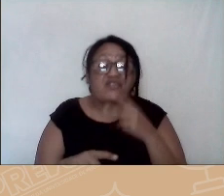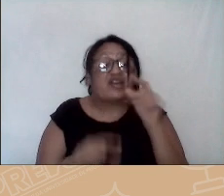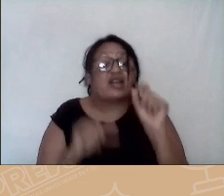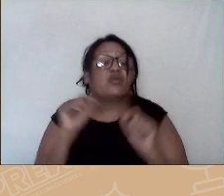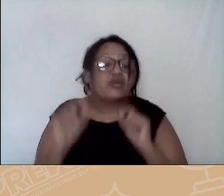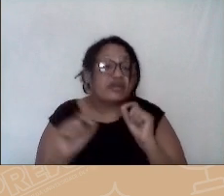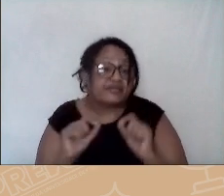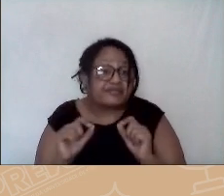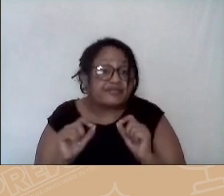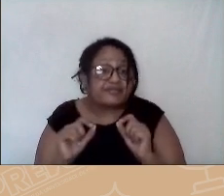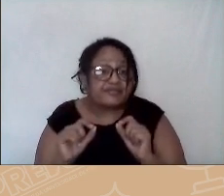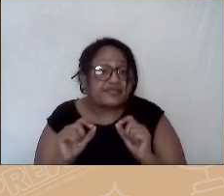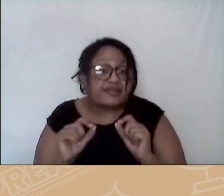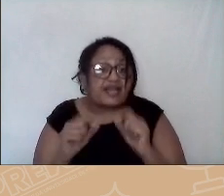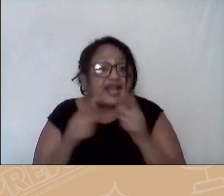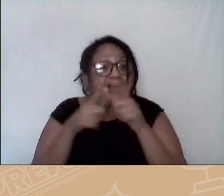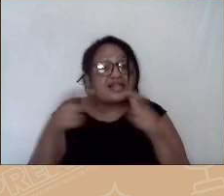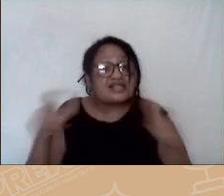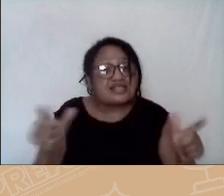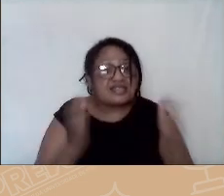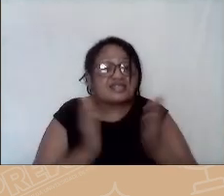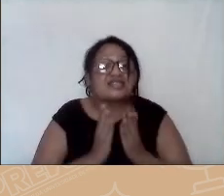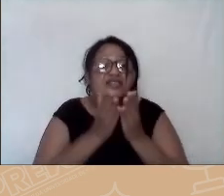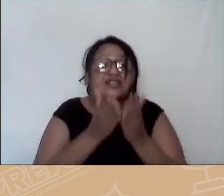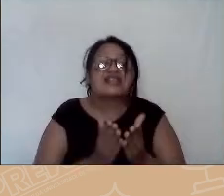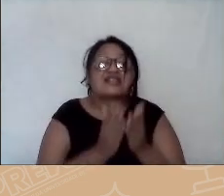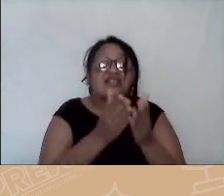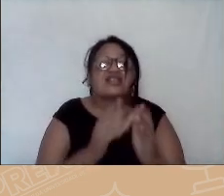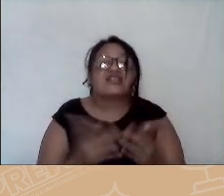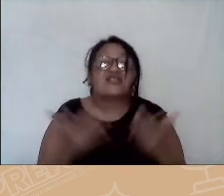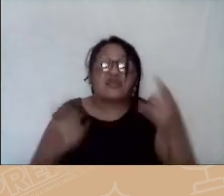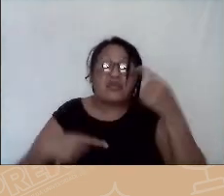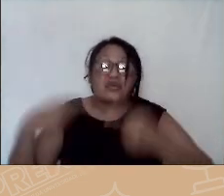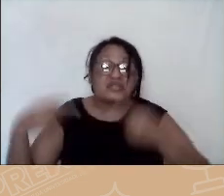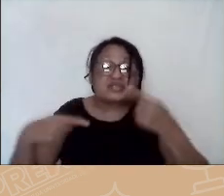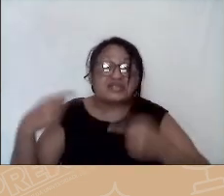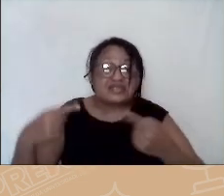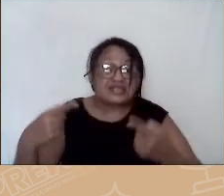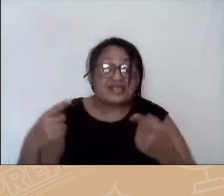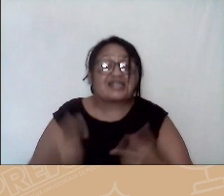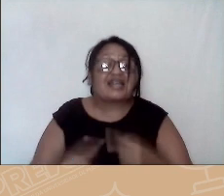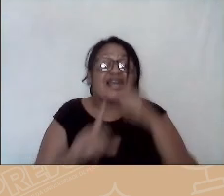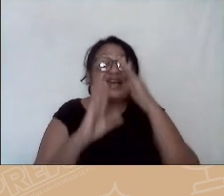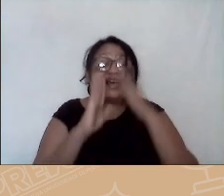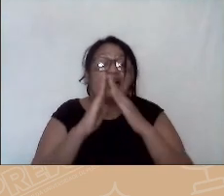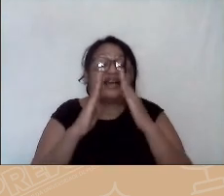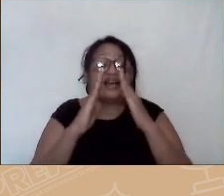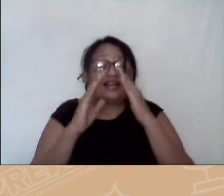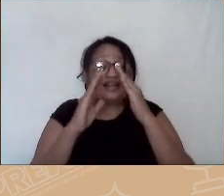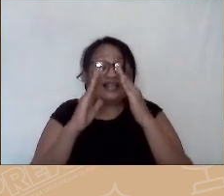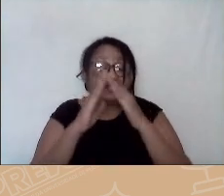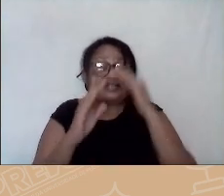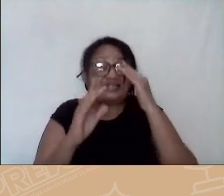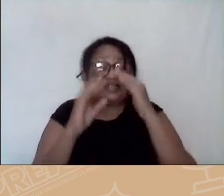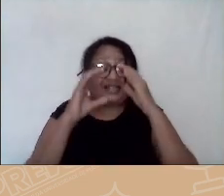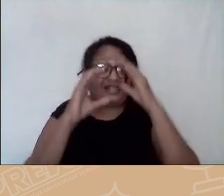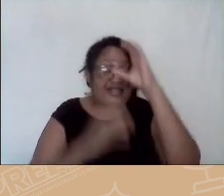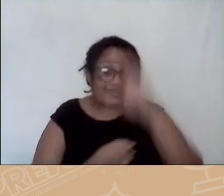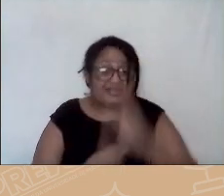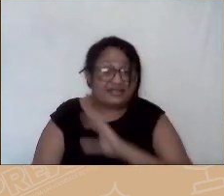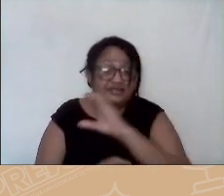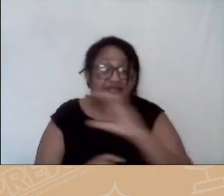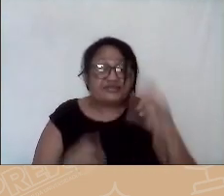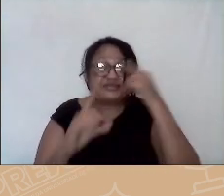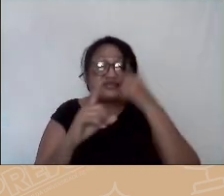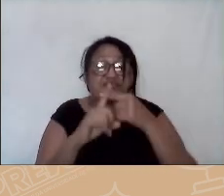as grandes navegações foram um fato político e embora a igreja católica da época tenha grande influência na política esta